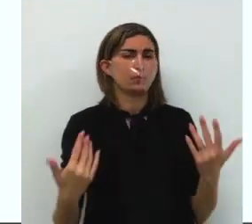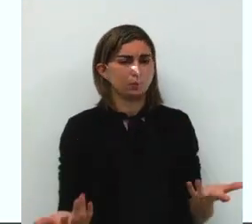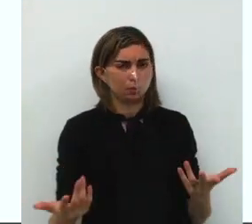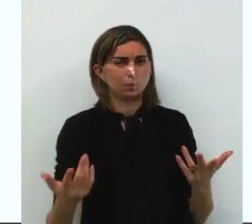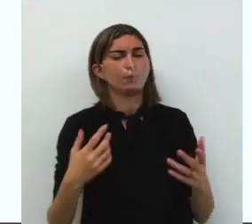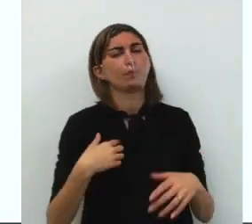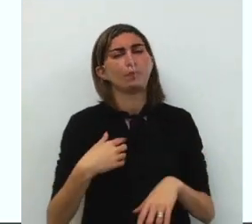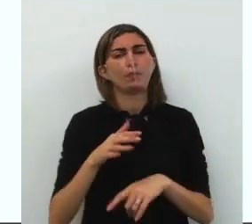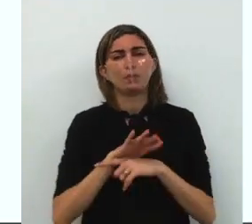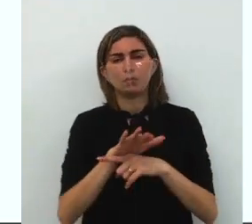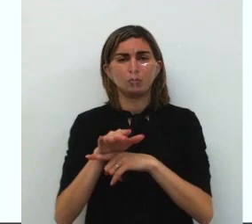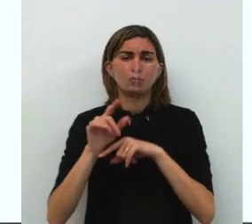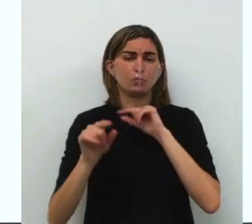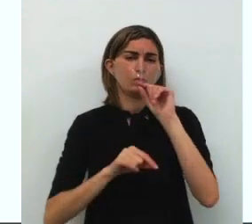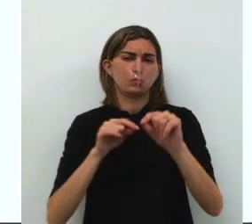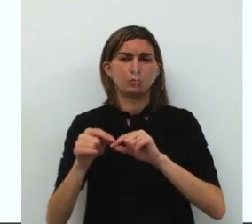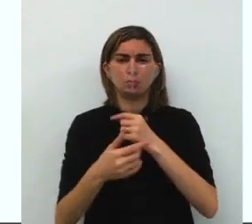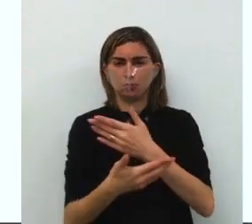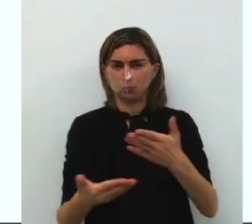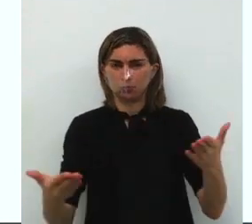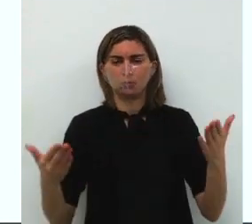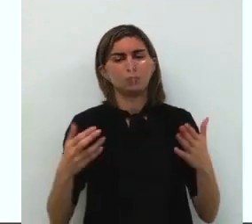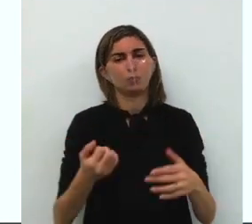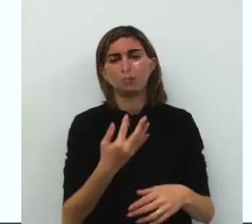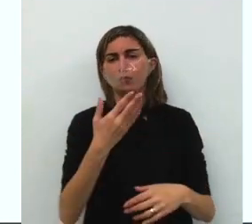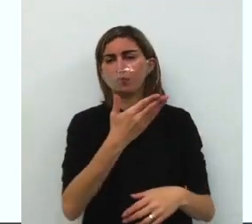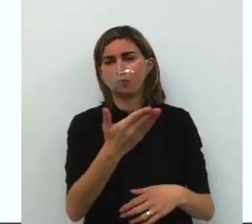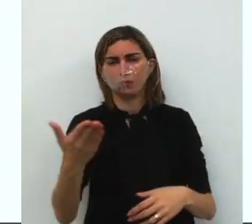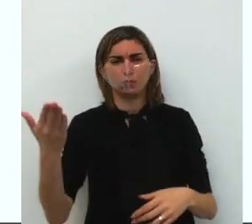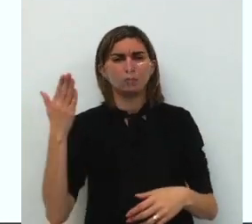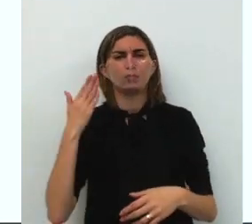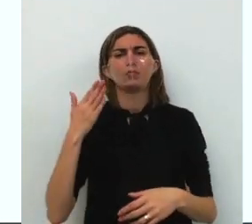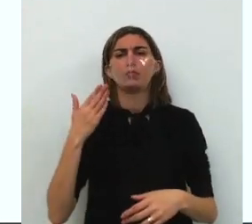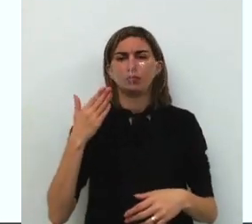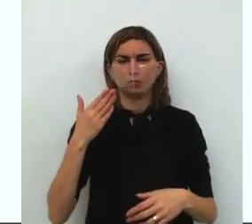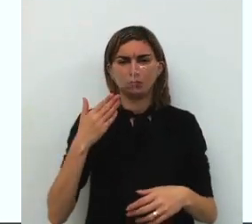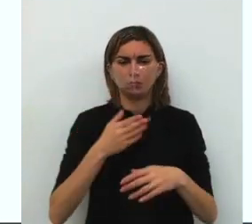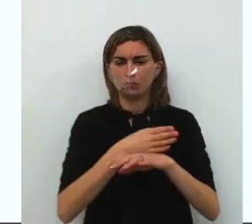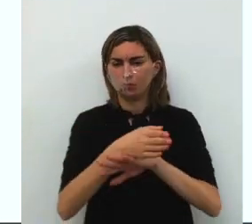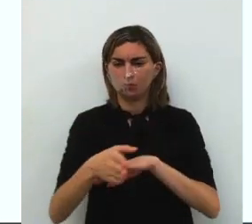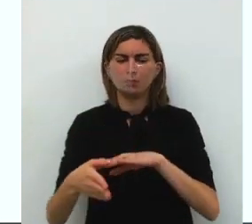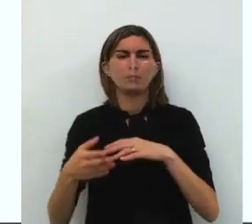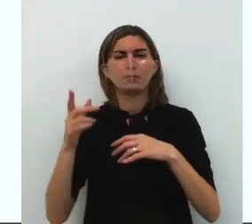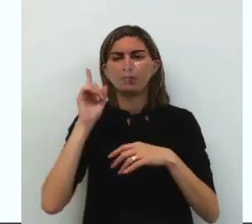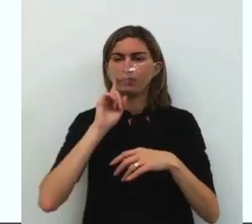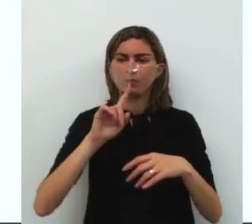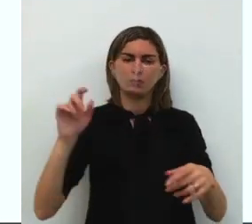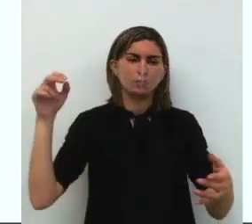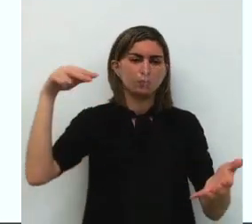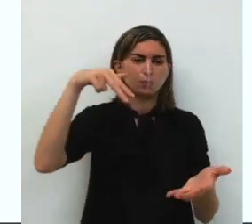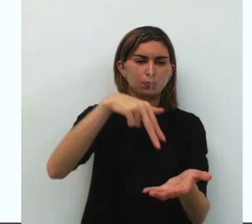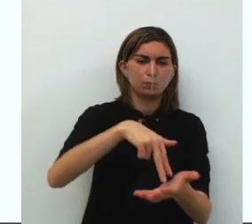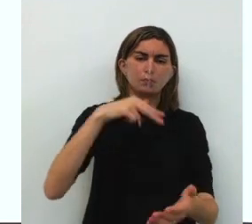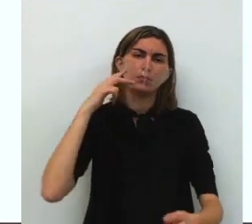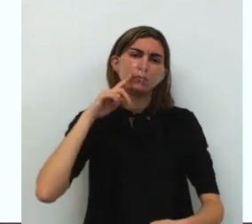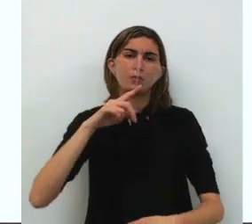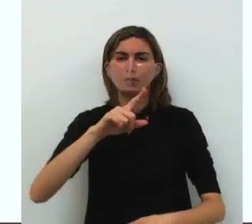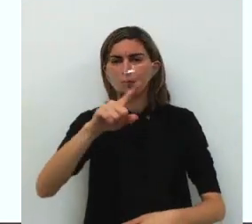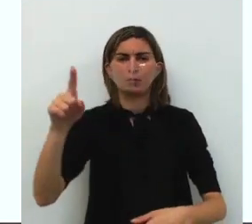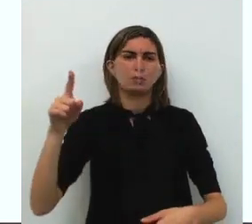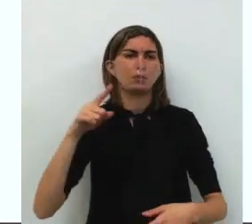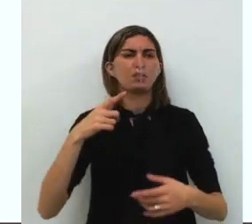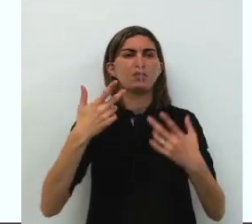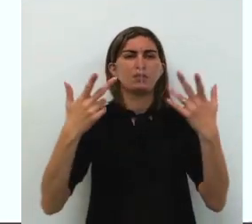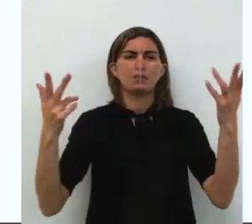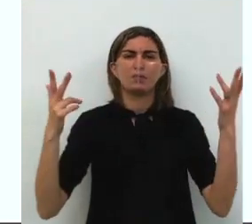Então, isso aí serve para quê? Para que quando você adentrar o solo americano, você não